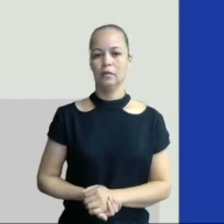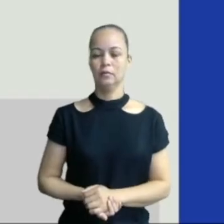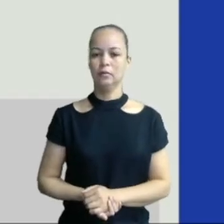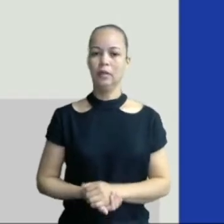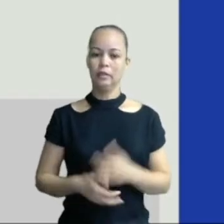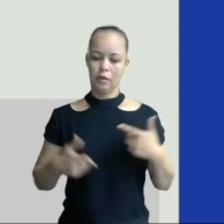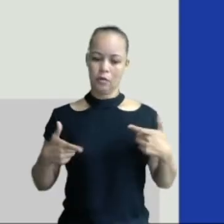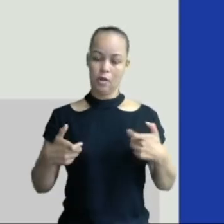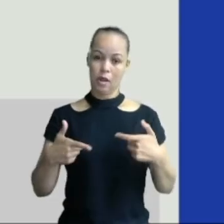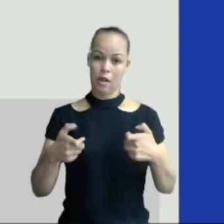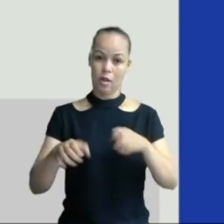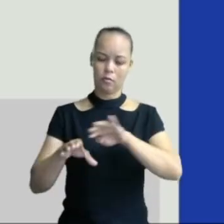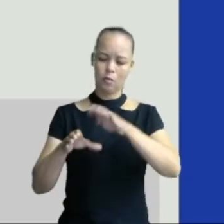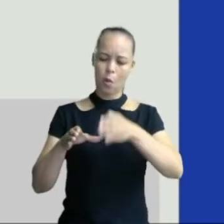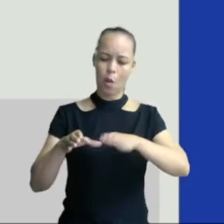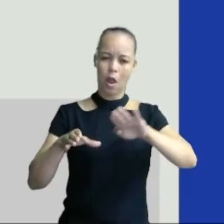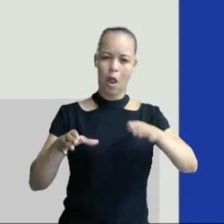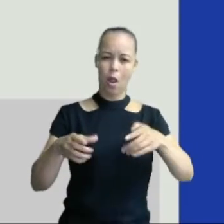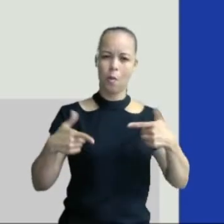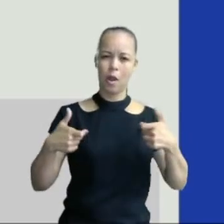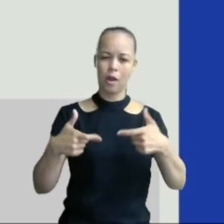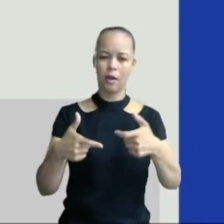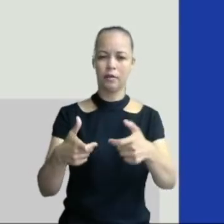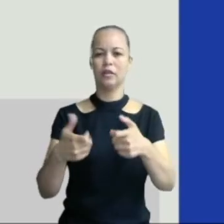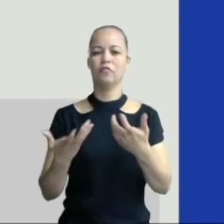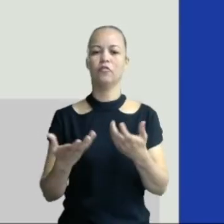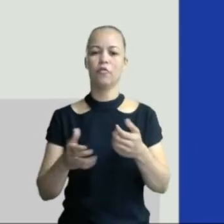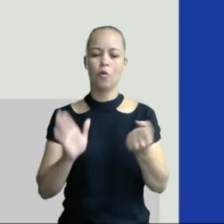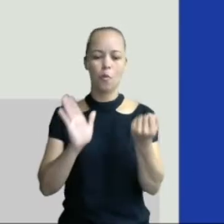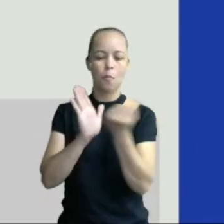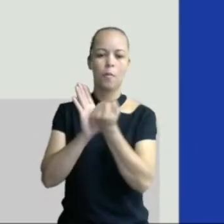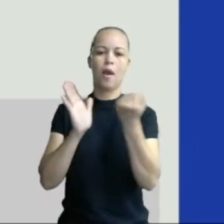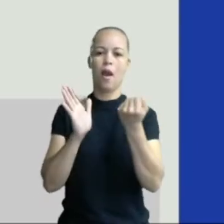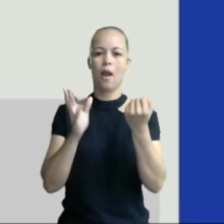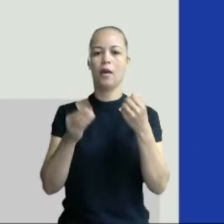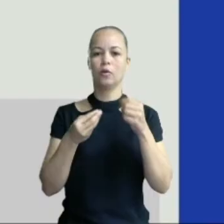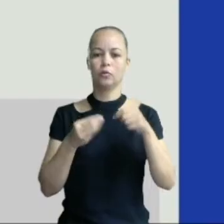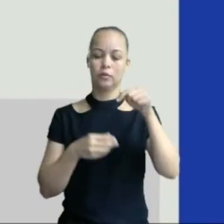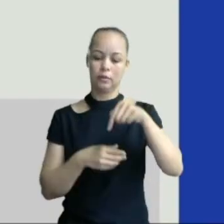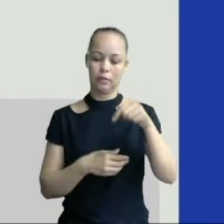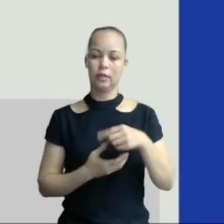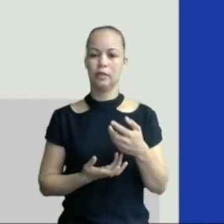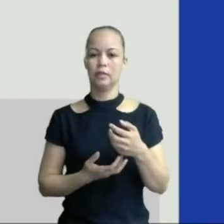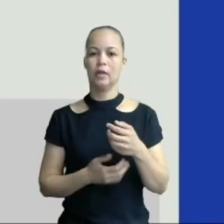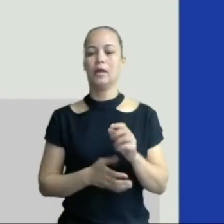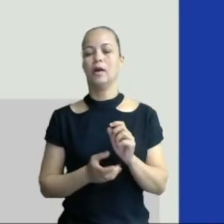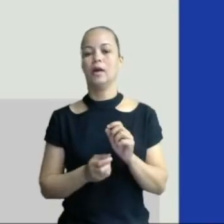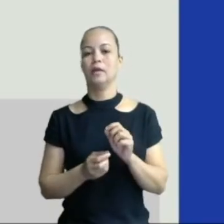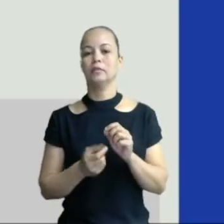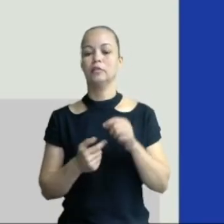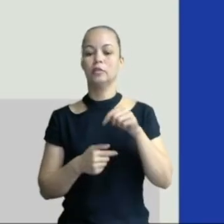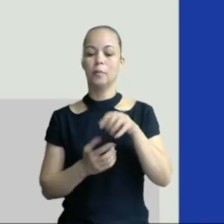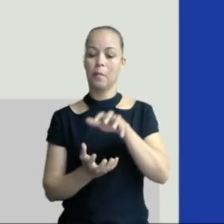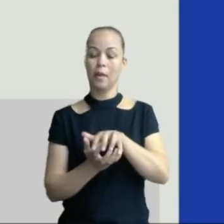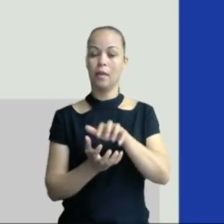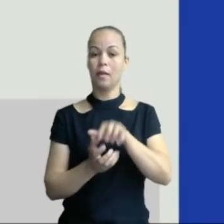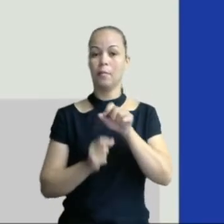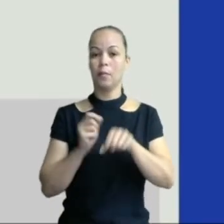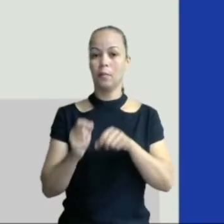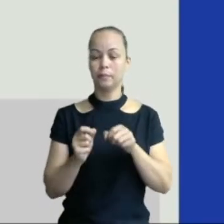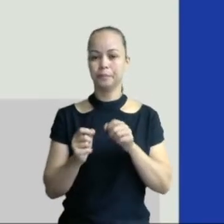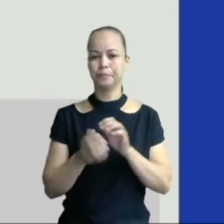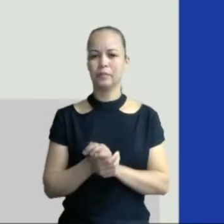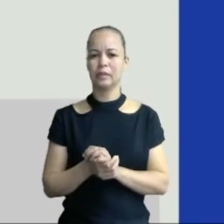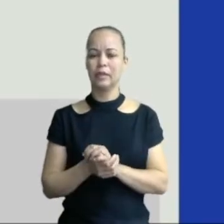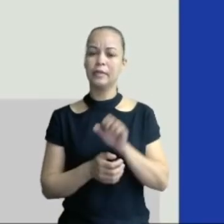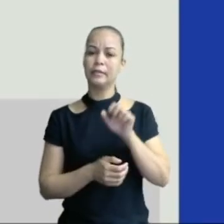das Tabocas foi um marco na campanha da insurreição pernambucana. E sem Tabocas não haveria Guararapes,